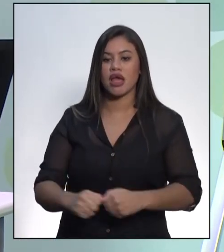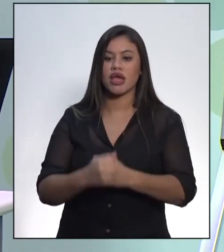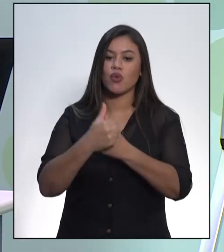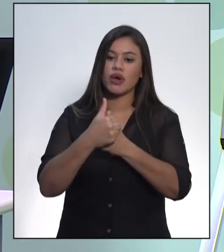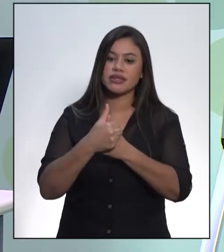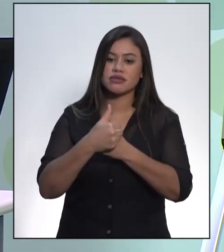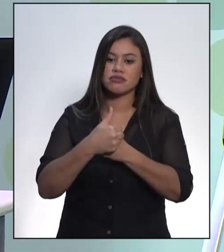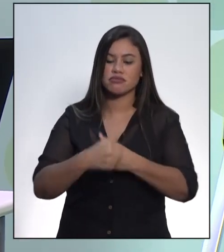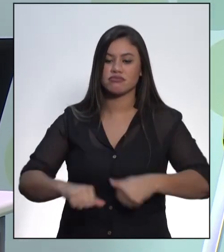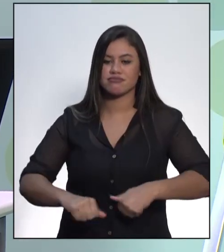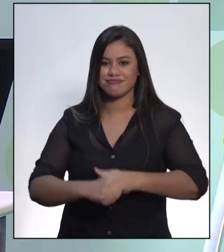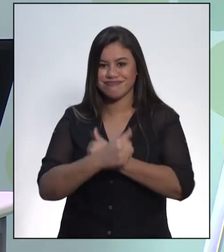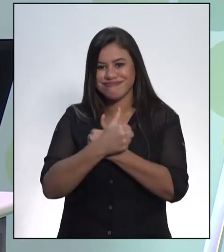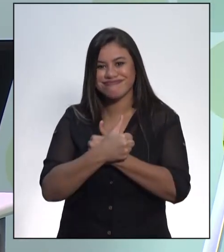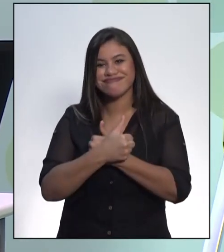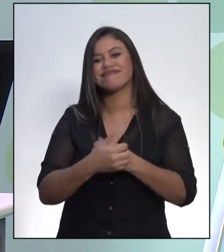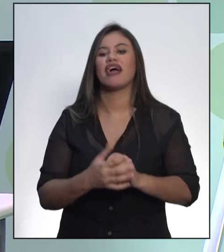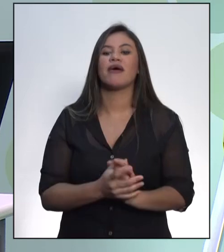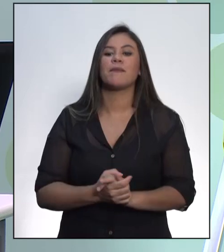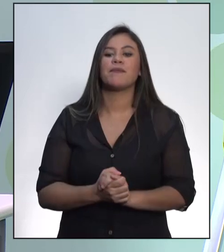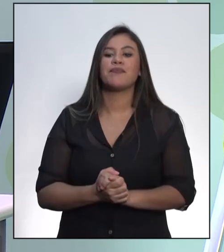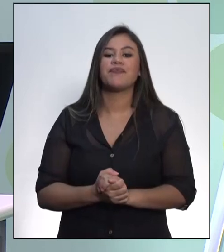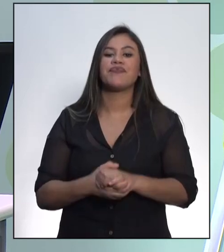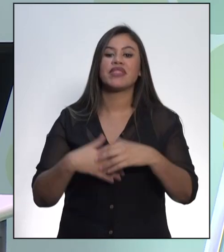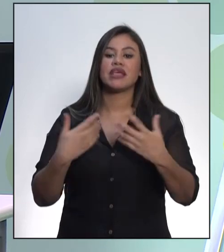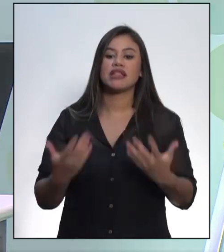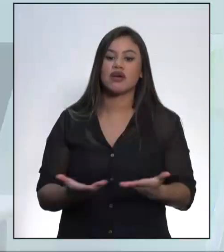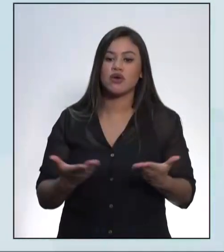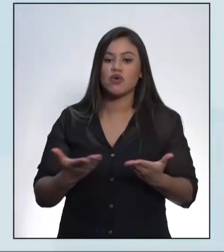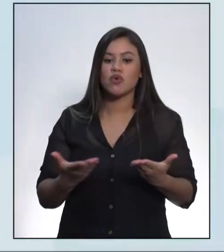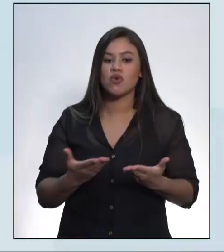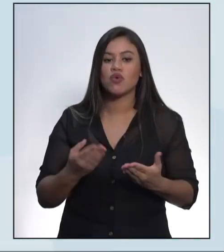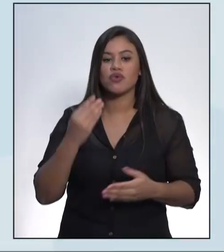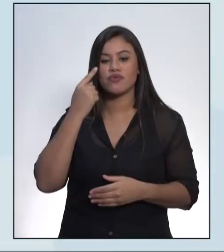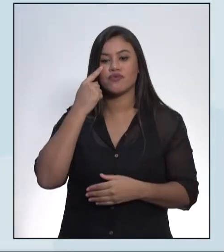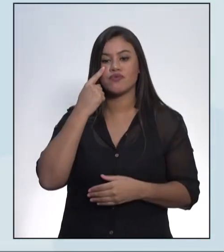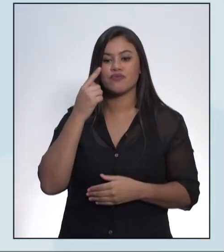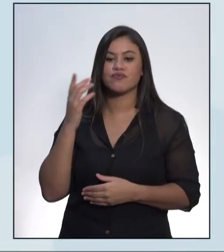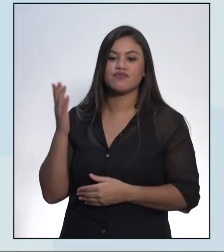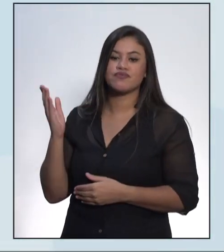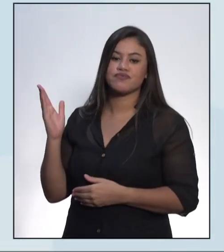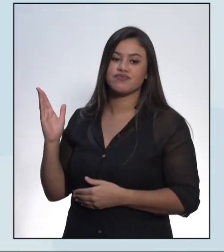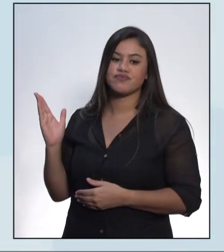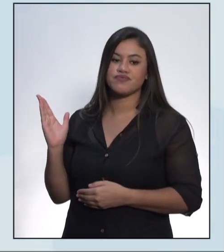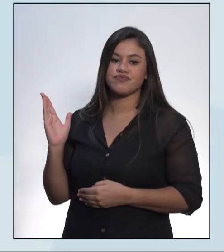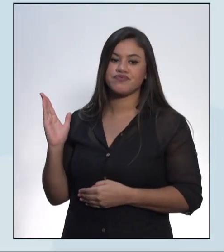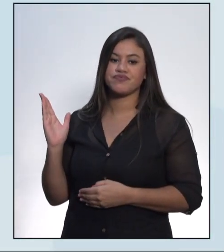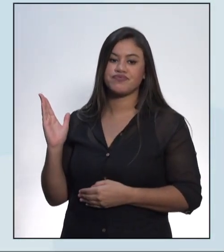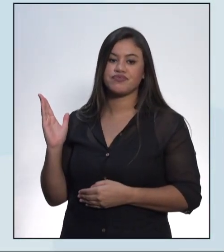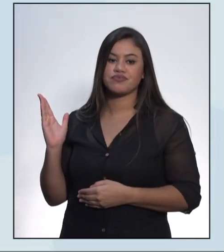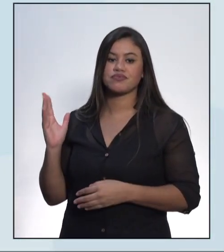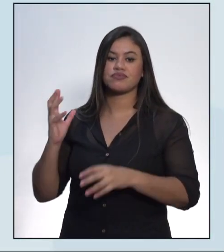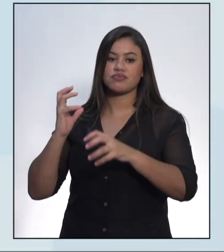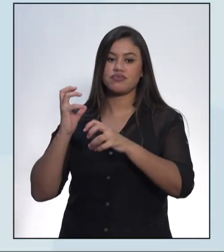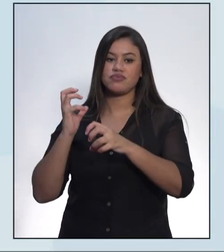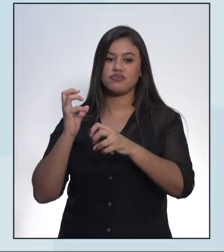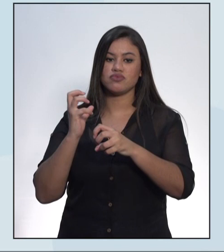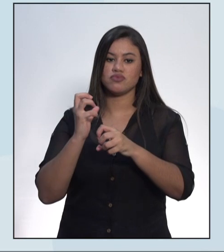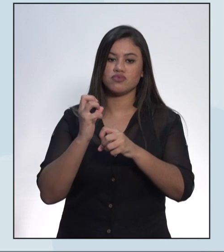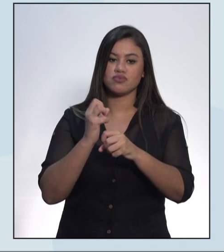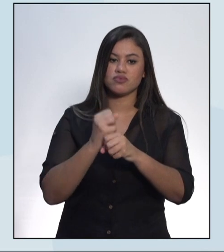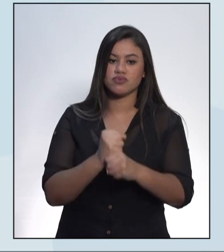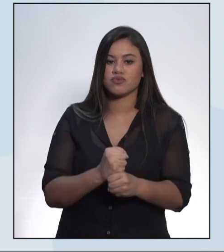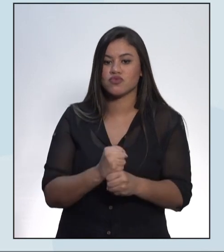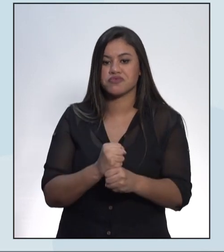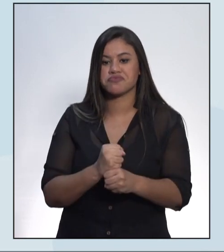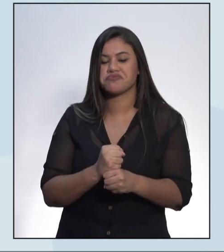que nós vamos identificar agora é a seguinte. Então, eu tenho uma soma de n termos. Então, eu tenho não